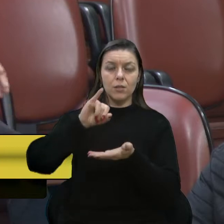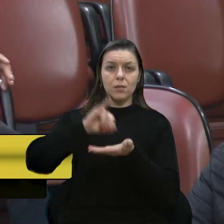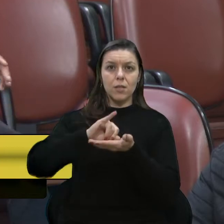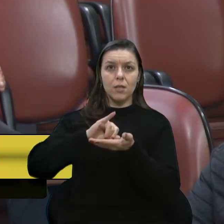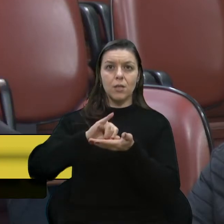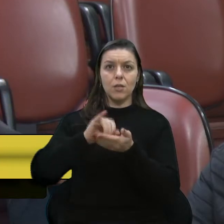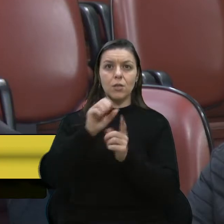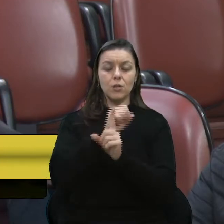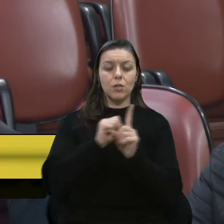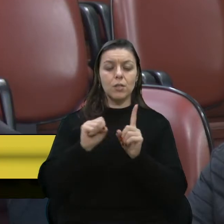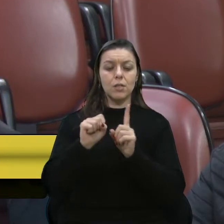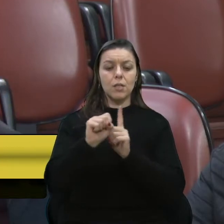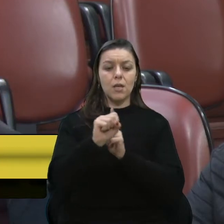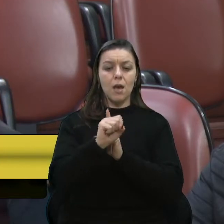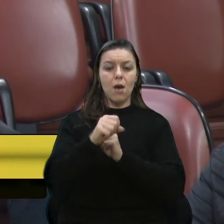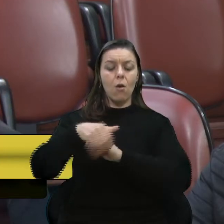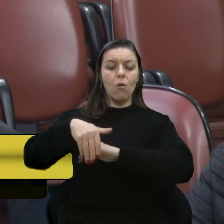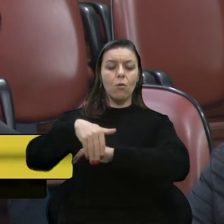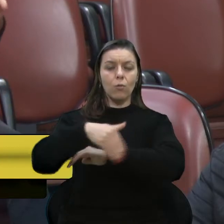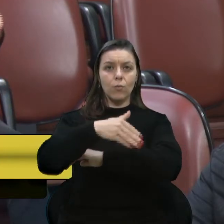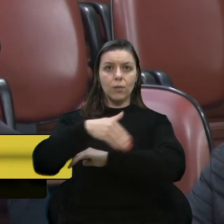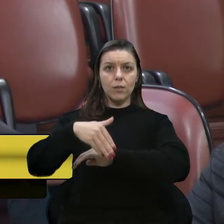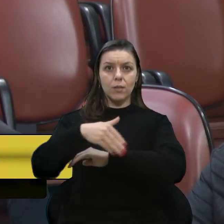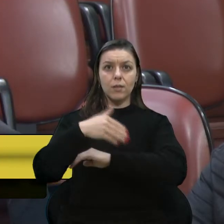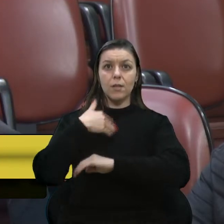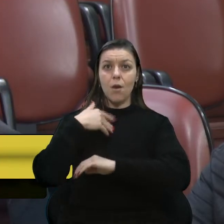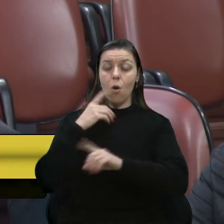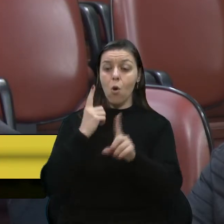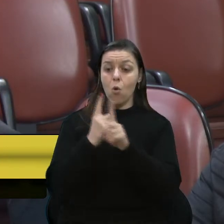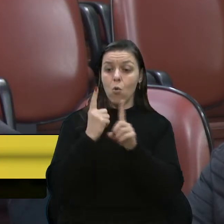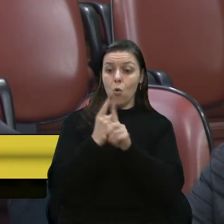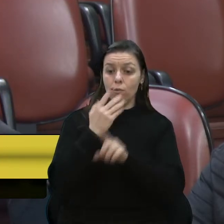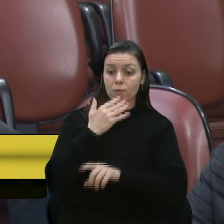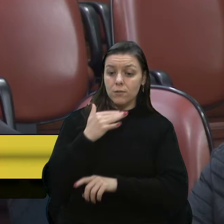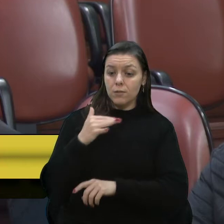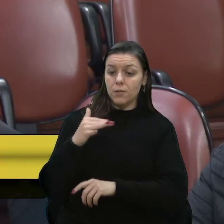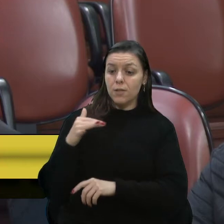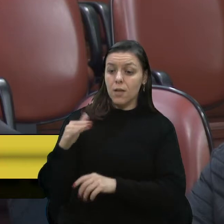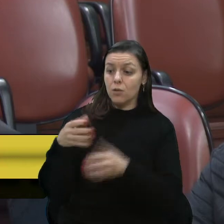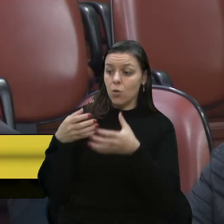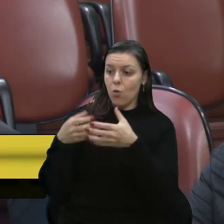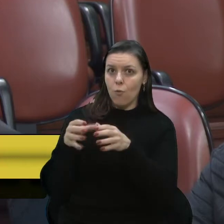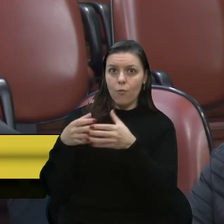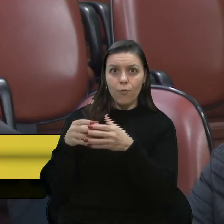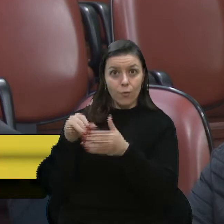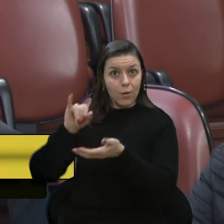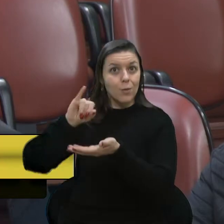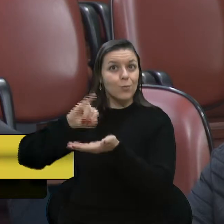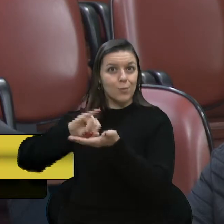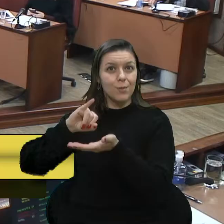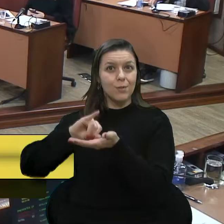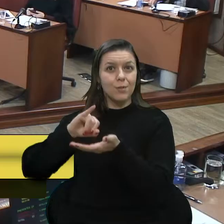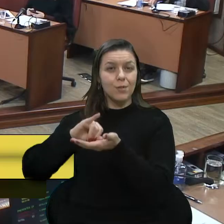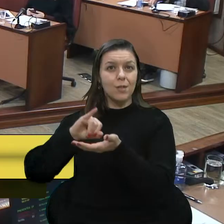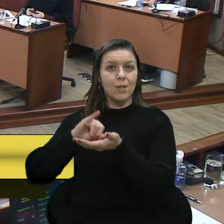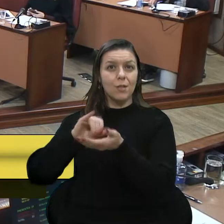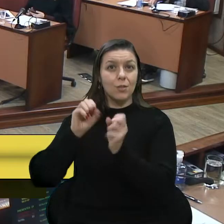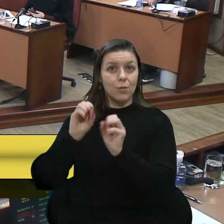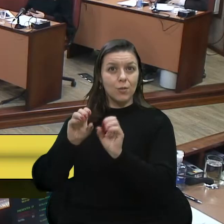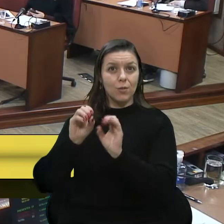é importante, e agora eu encontro as crianças que nós conviveram no centro